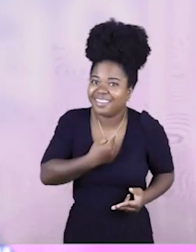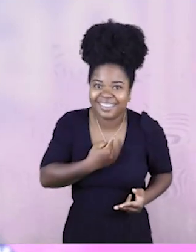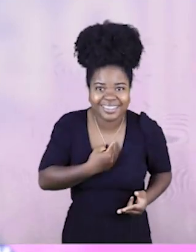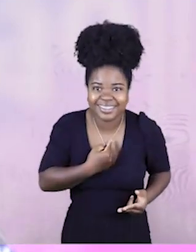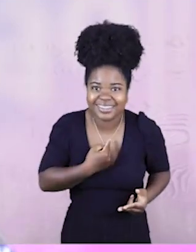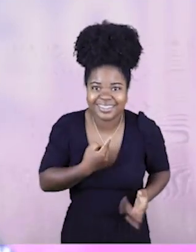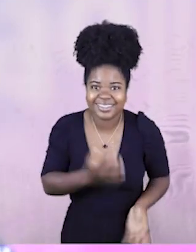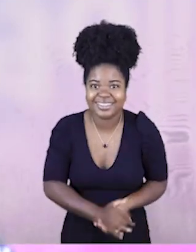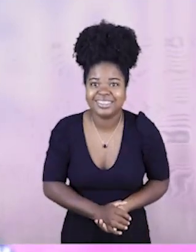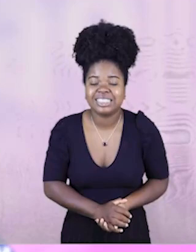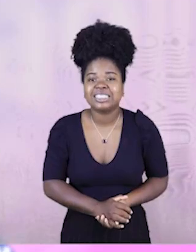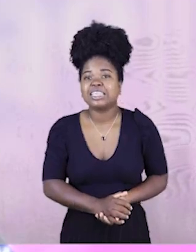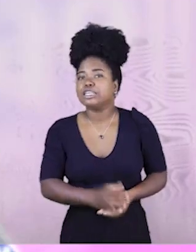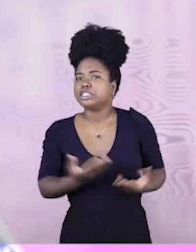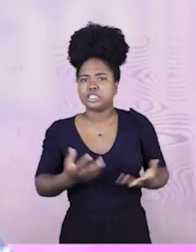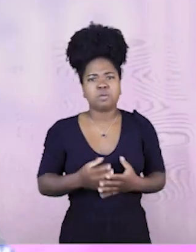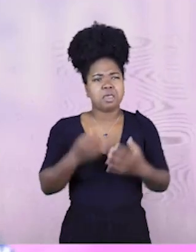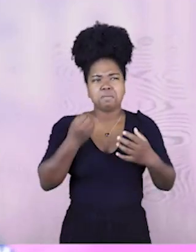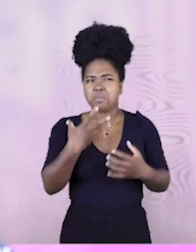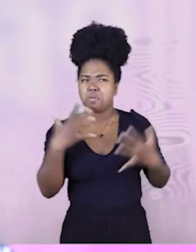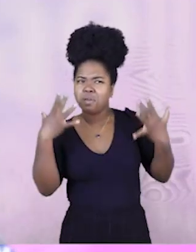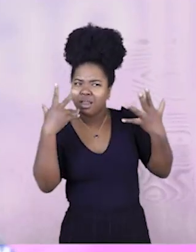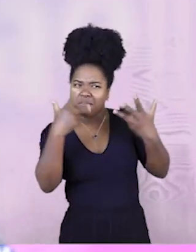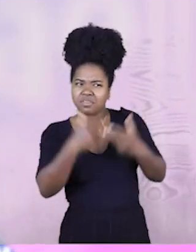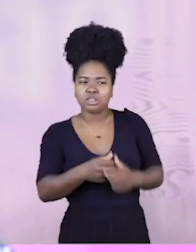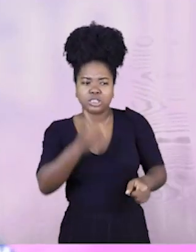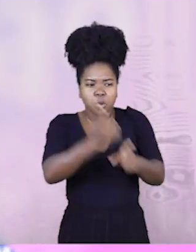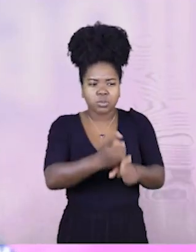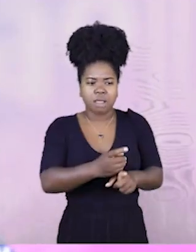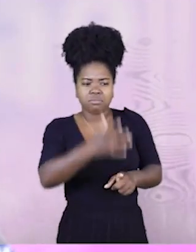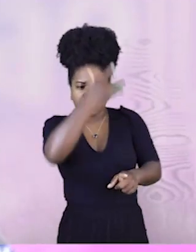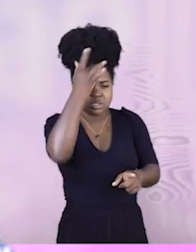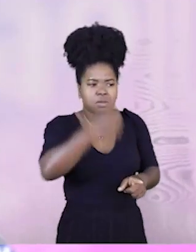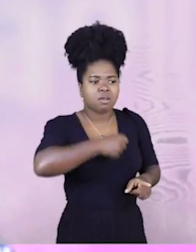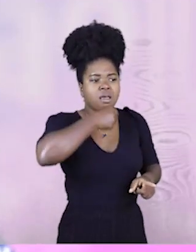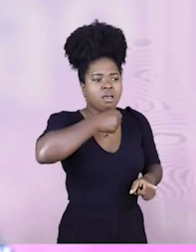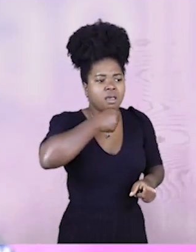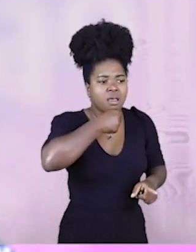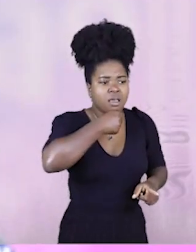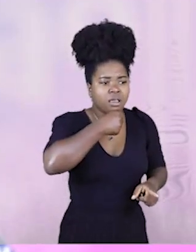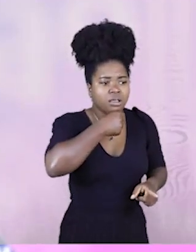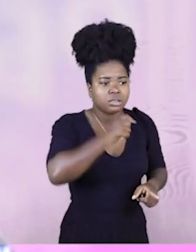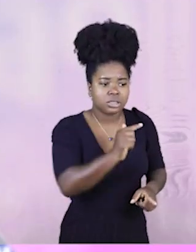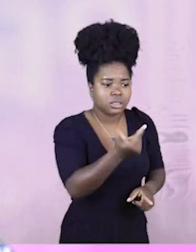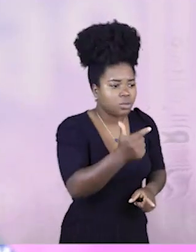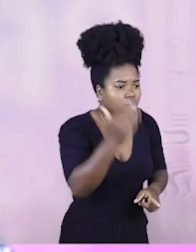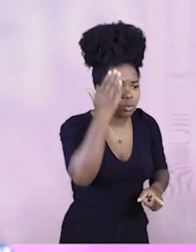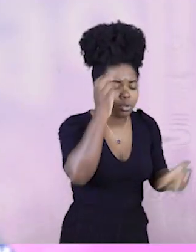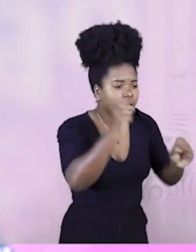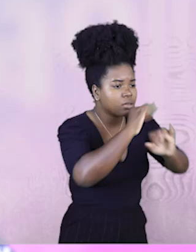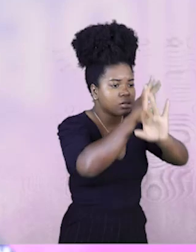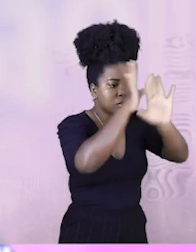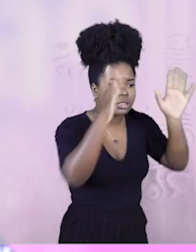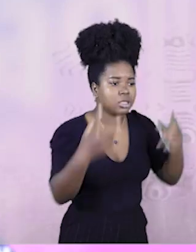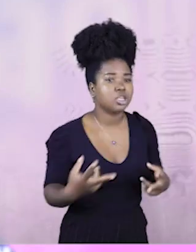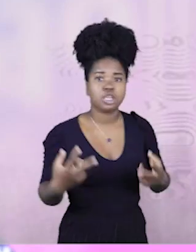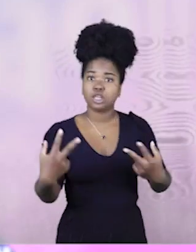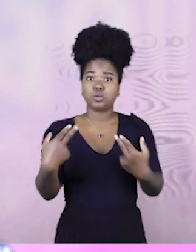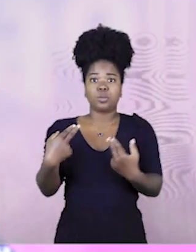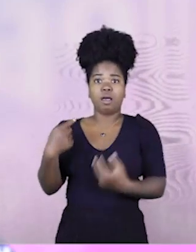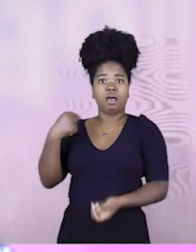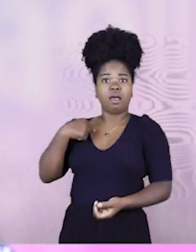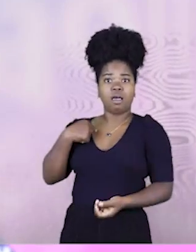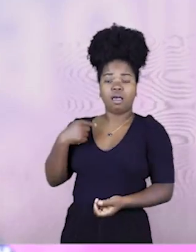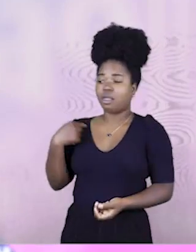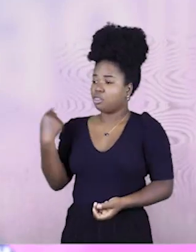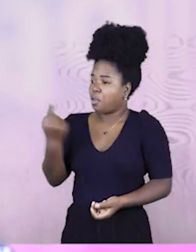comum de encontrarmos pessoas mais velhas que nós, que acabam por não ter o mesmo entendimento